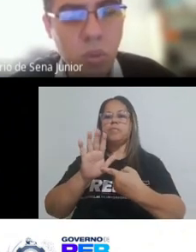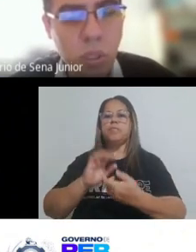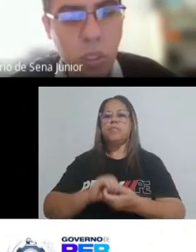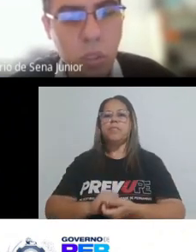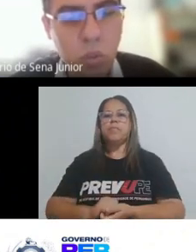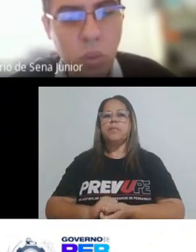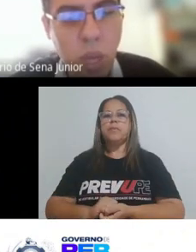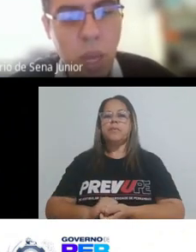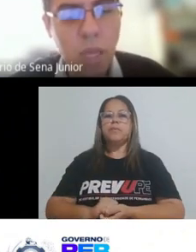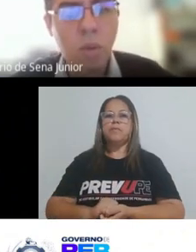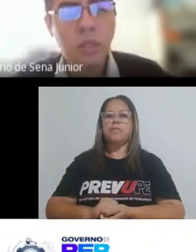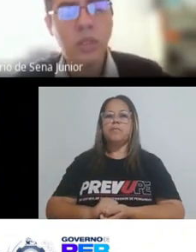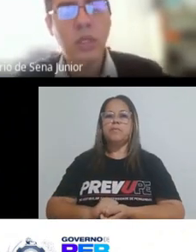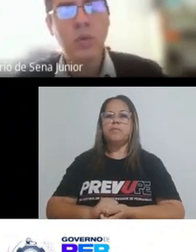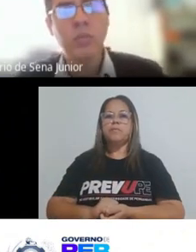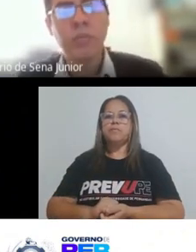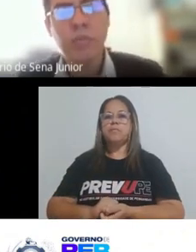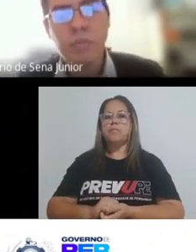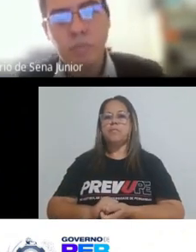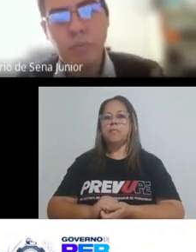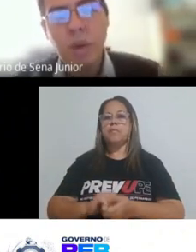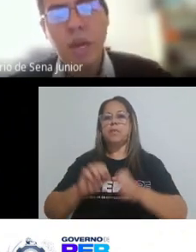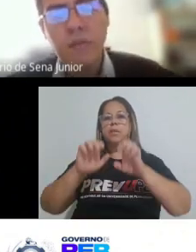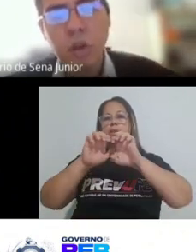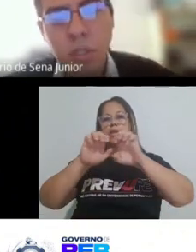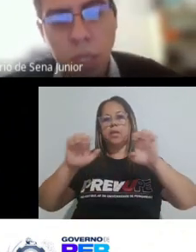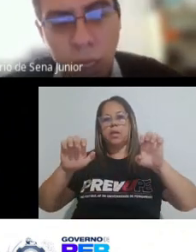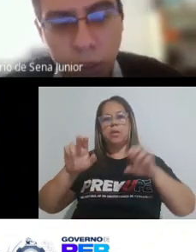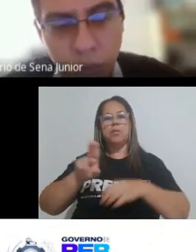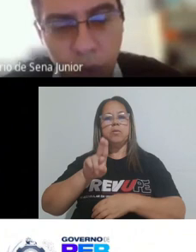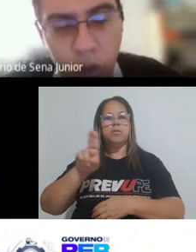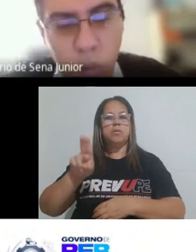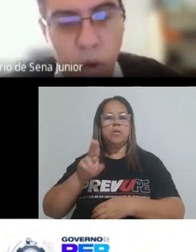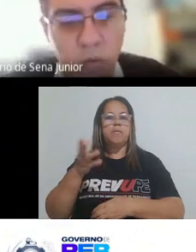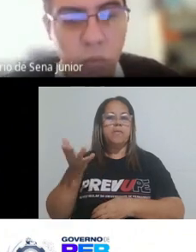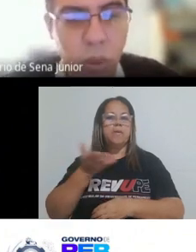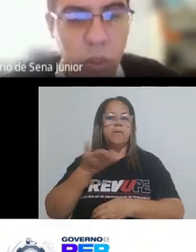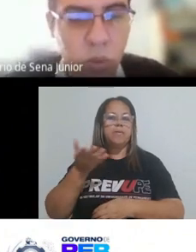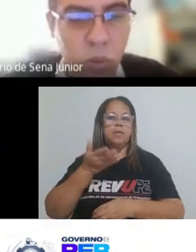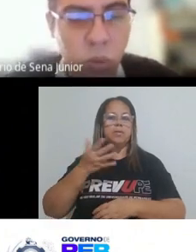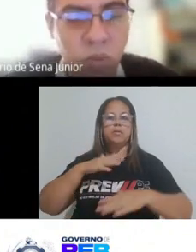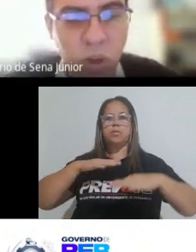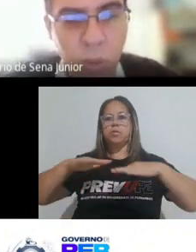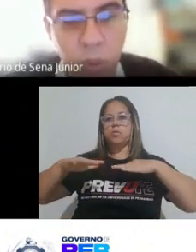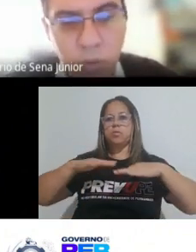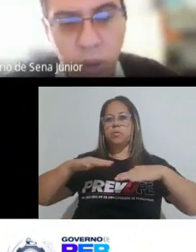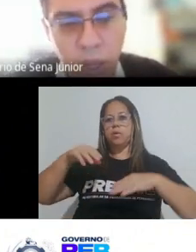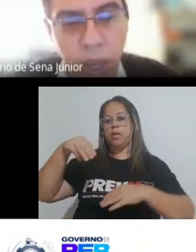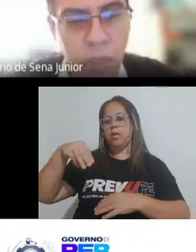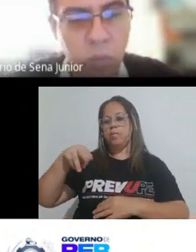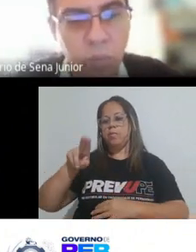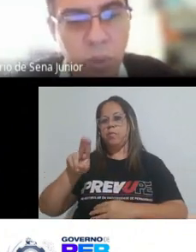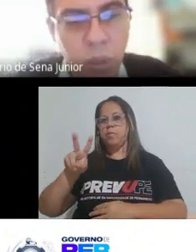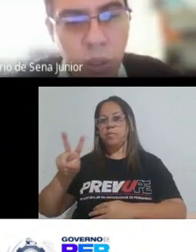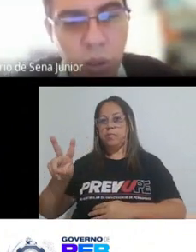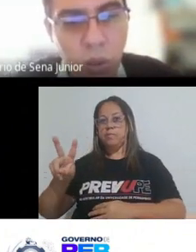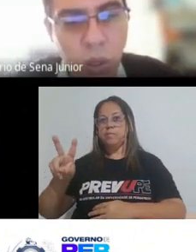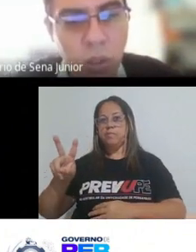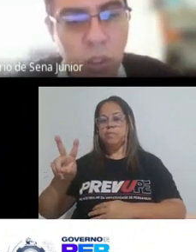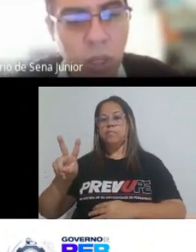usando a equação para a velocidade de um movimento uniformemente variado,